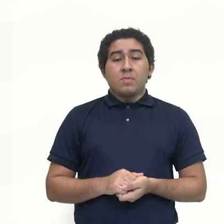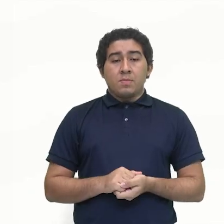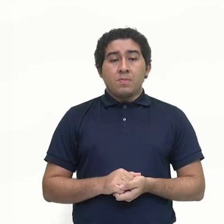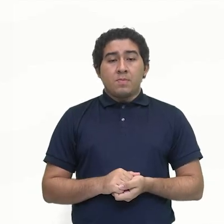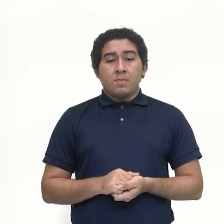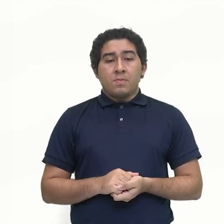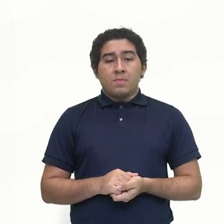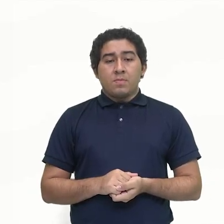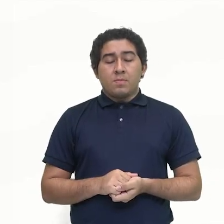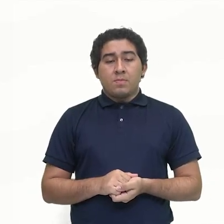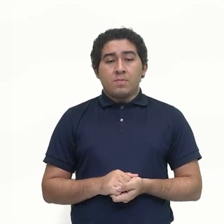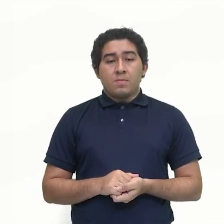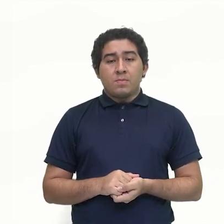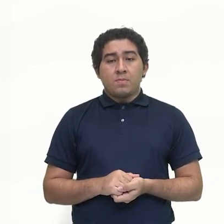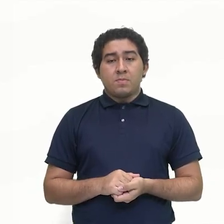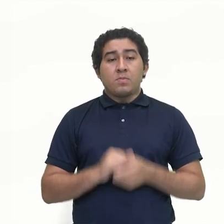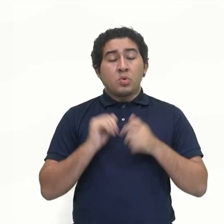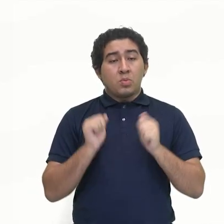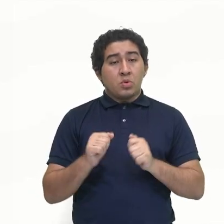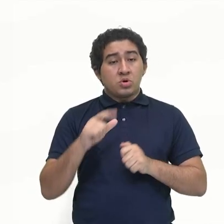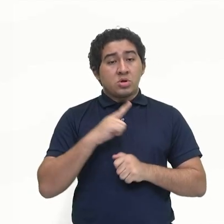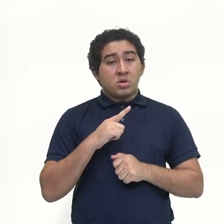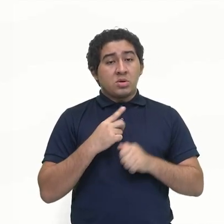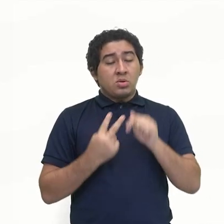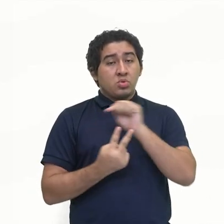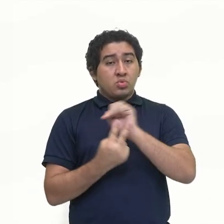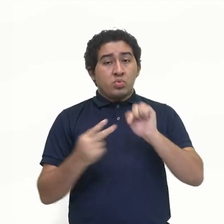vocês. Pode ser com 2 L's.